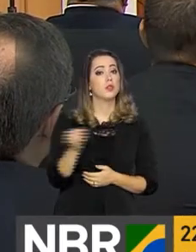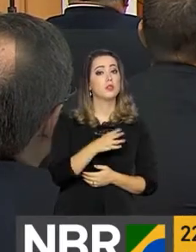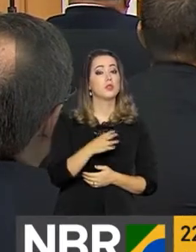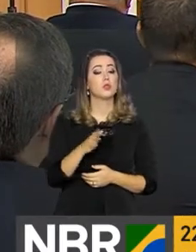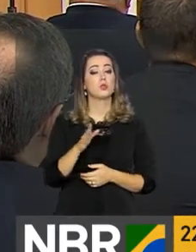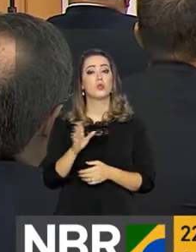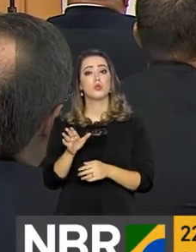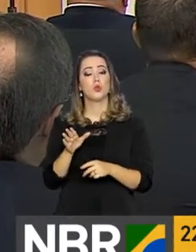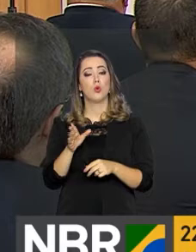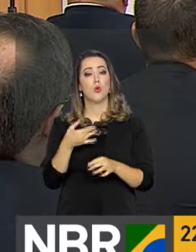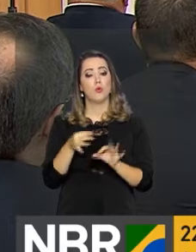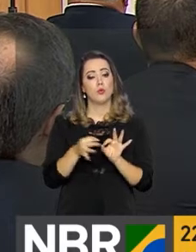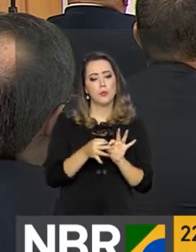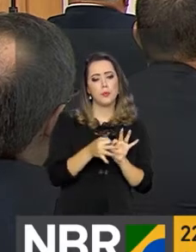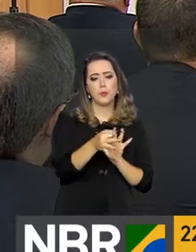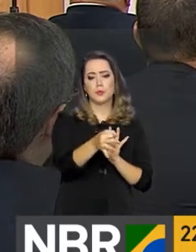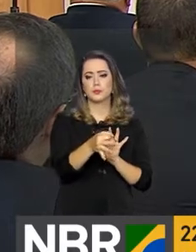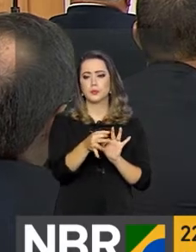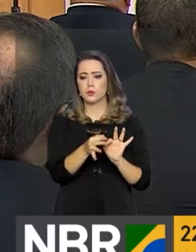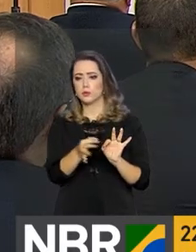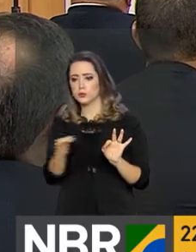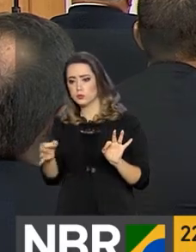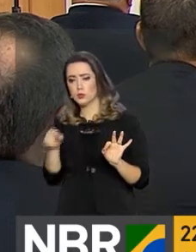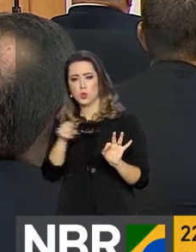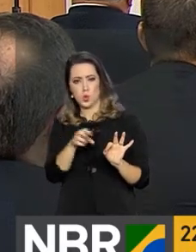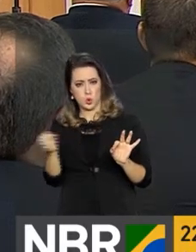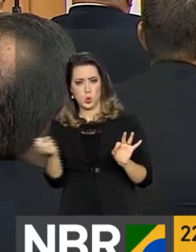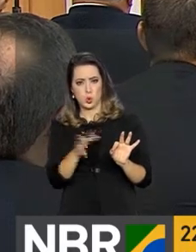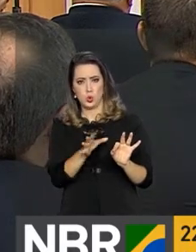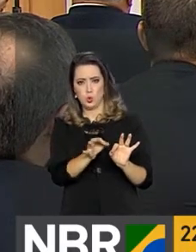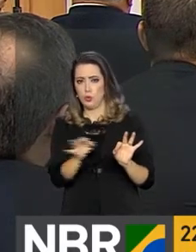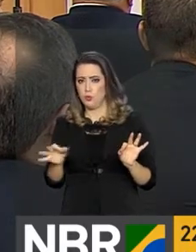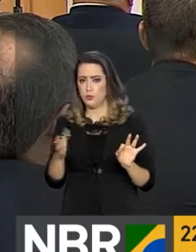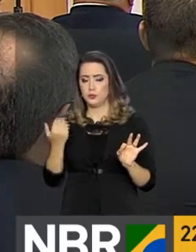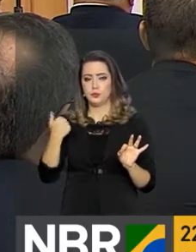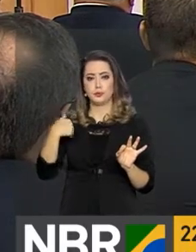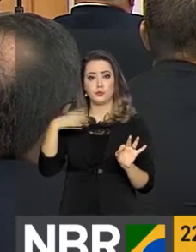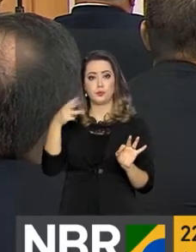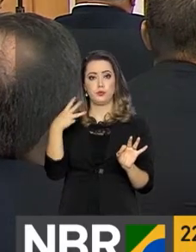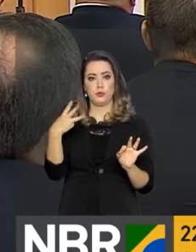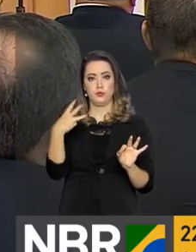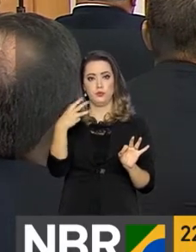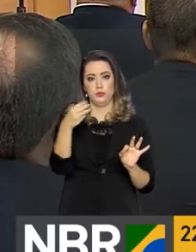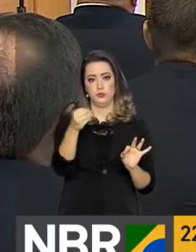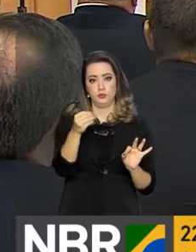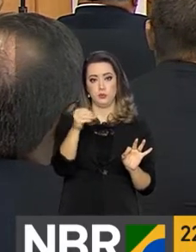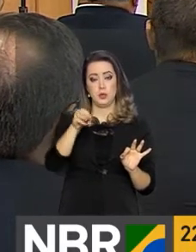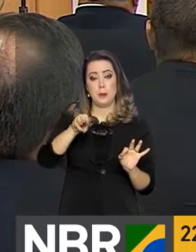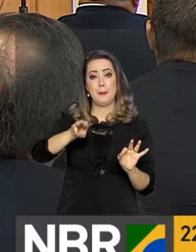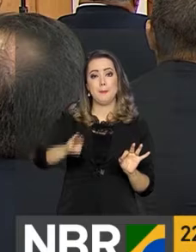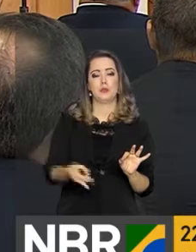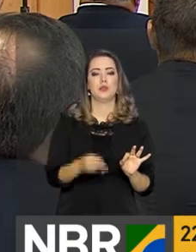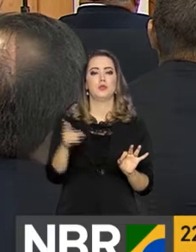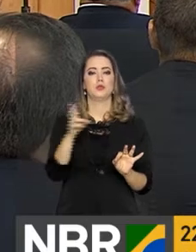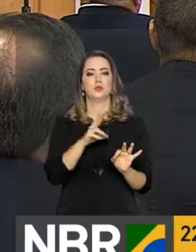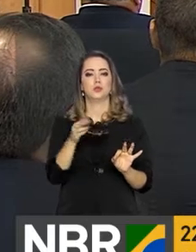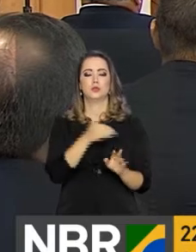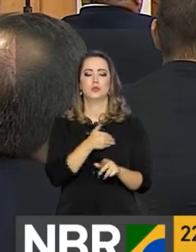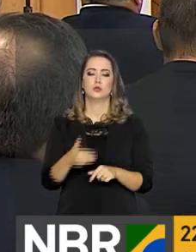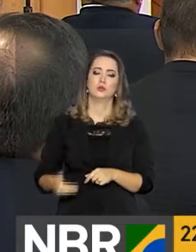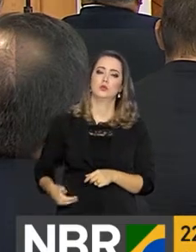de brasília já foi dito aqui serão mais de 330 milhões de reais de investimentos do